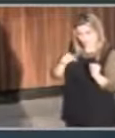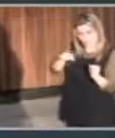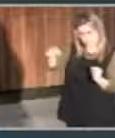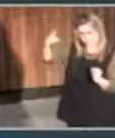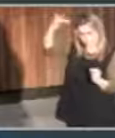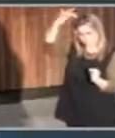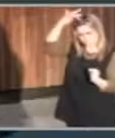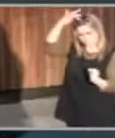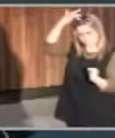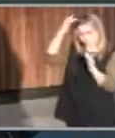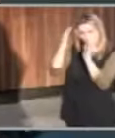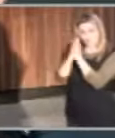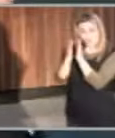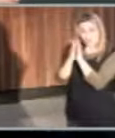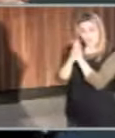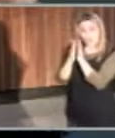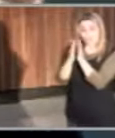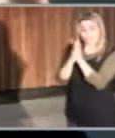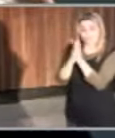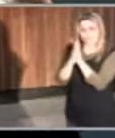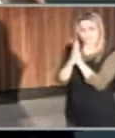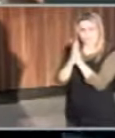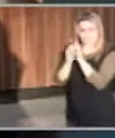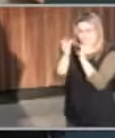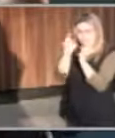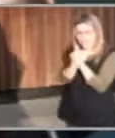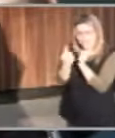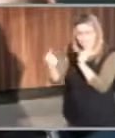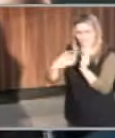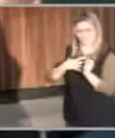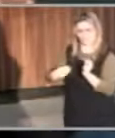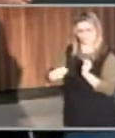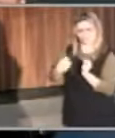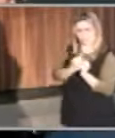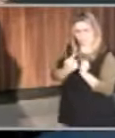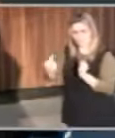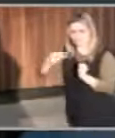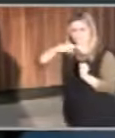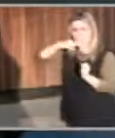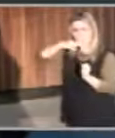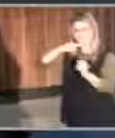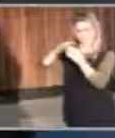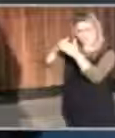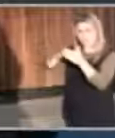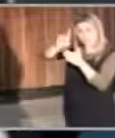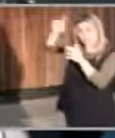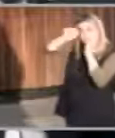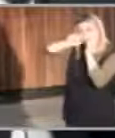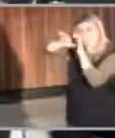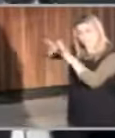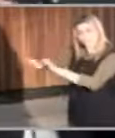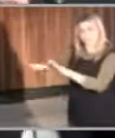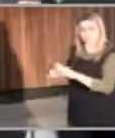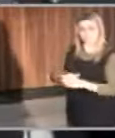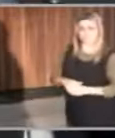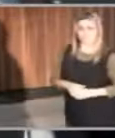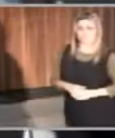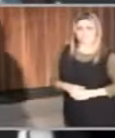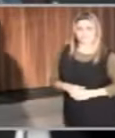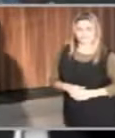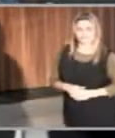ora nominalmente ora pede a benção de Deus pede a